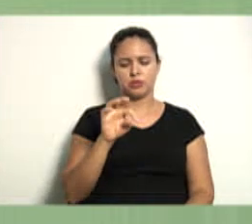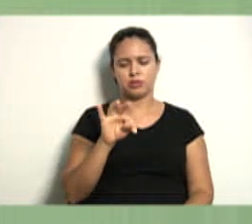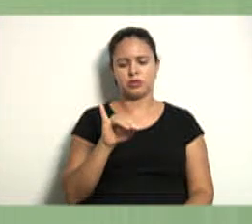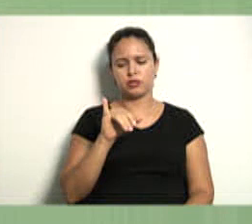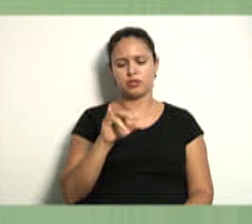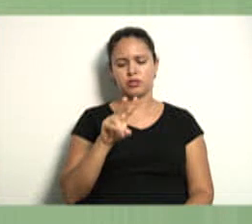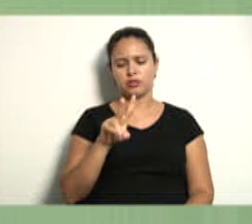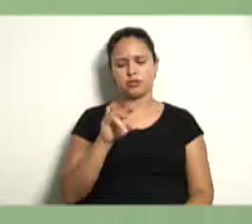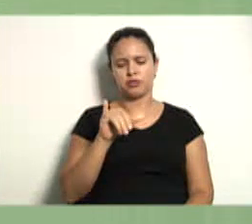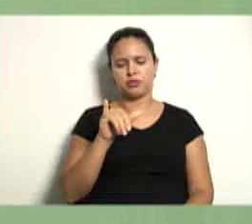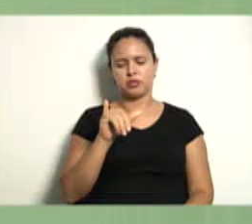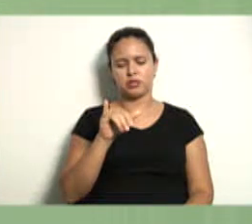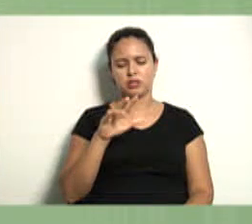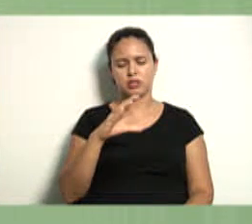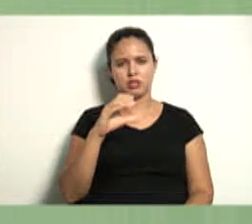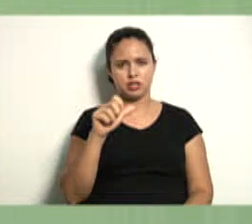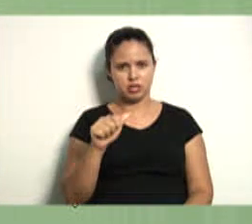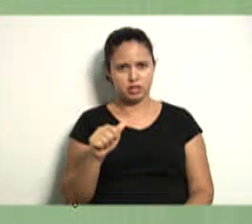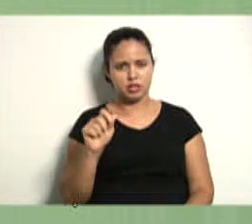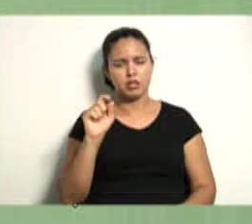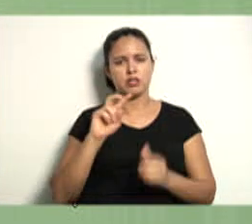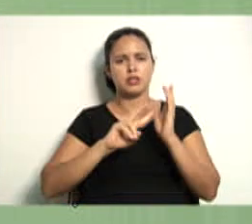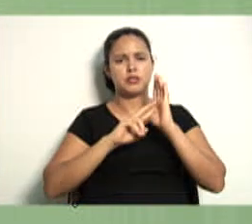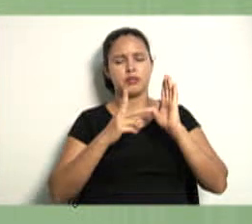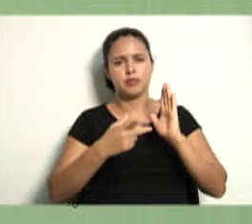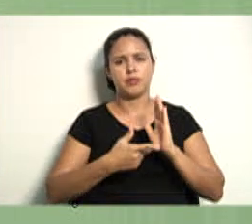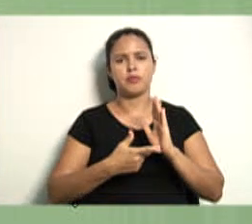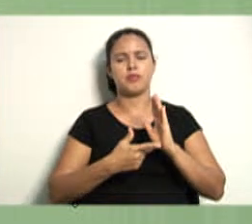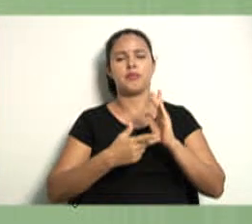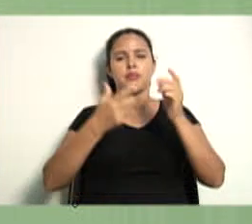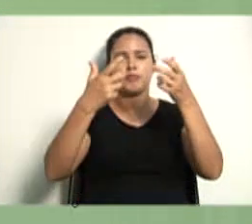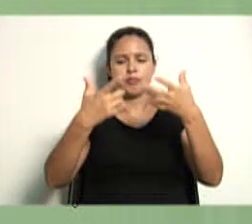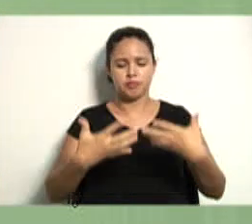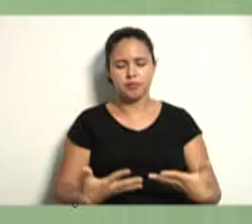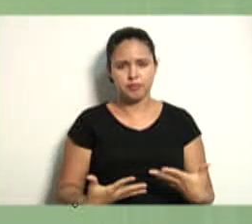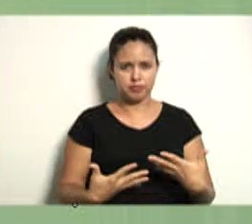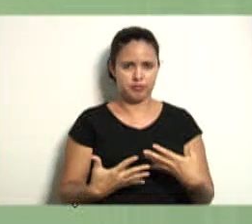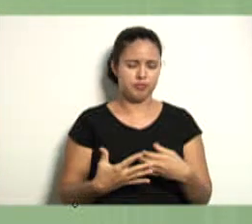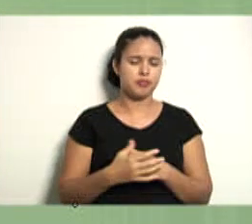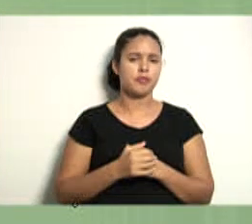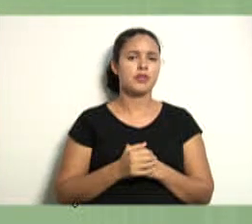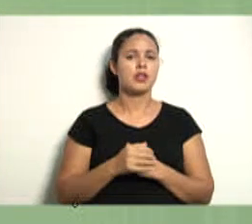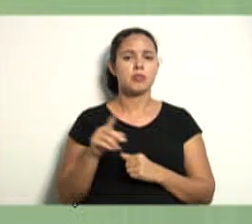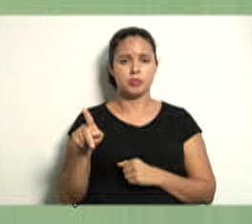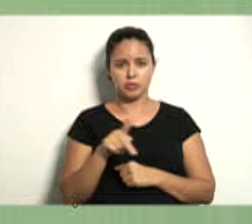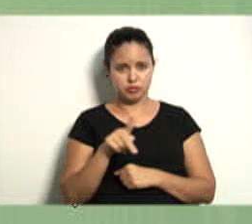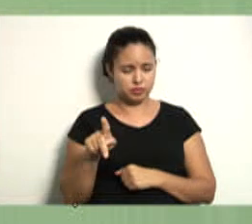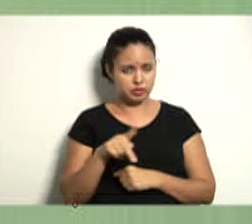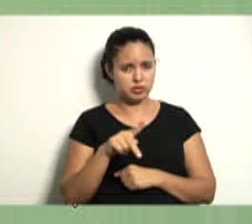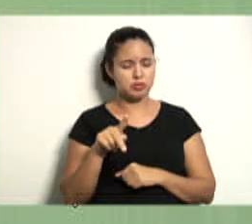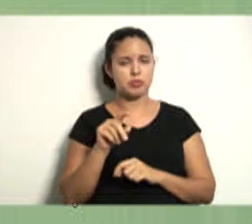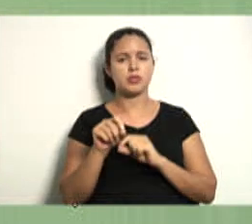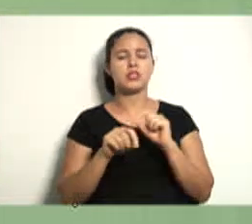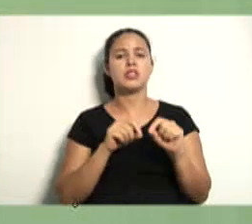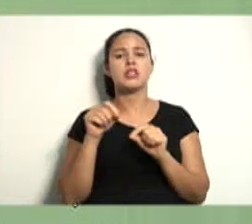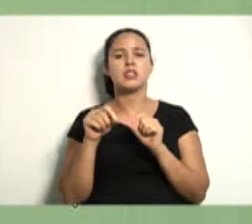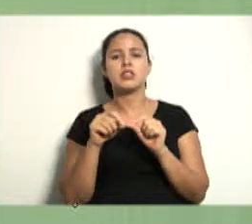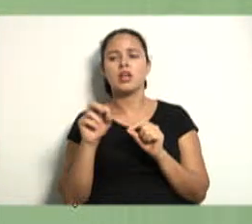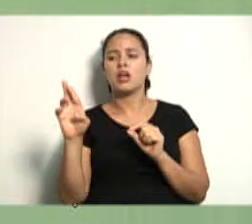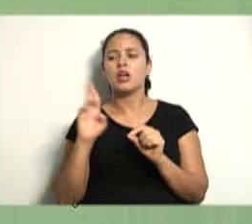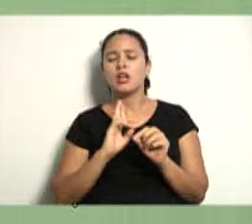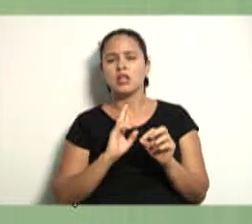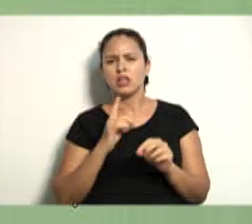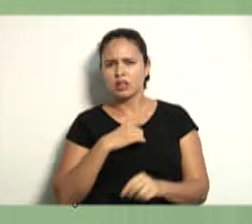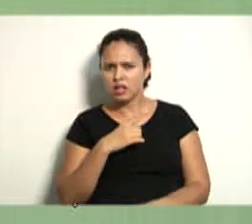Justificar porque dizemos que há trabalho em tudo. Professor Eliene, tem algum